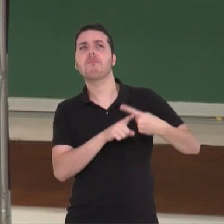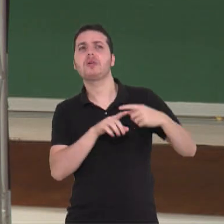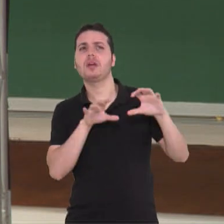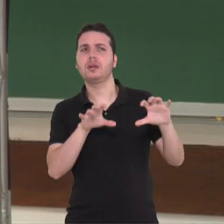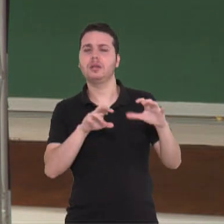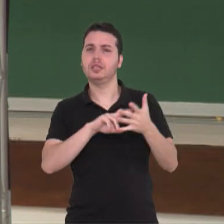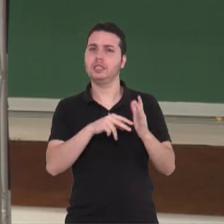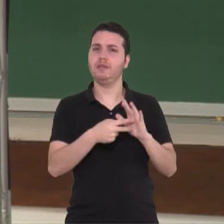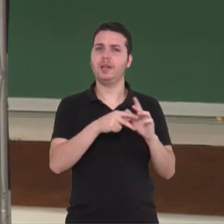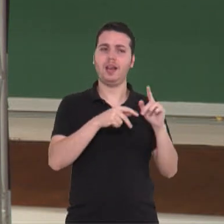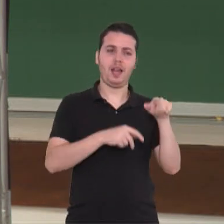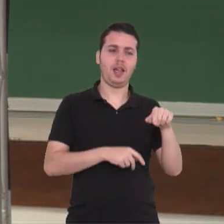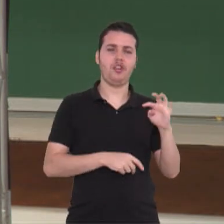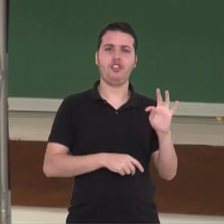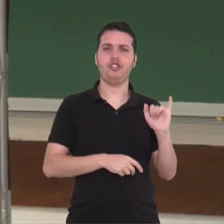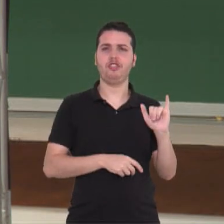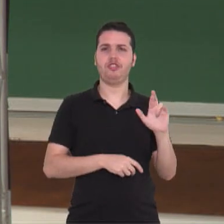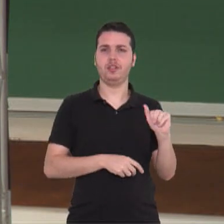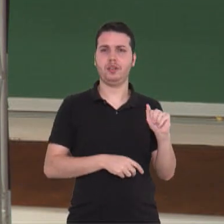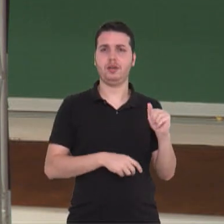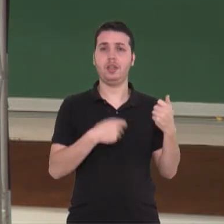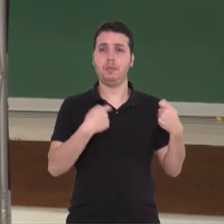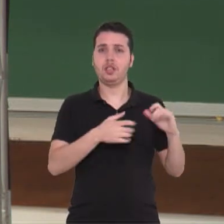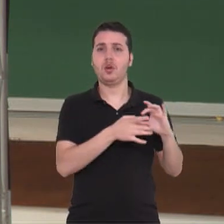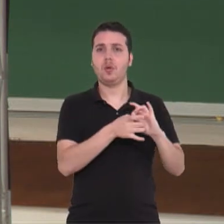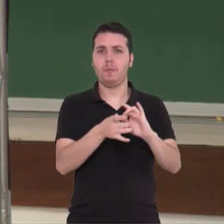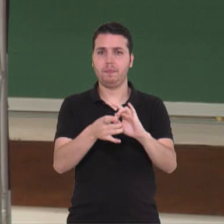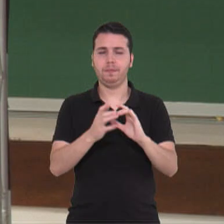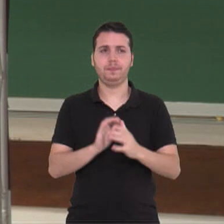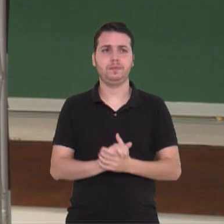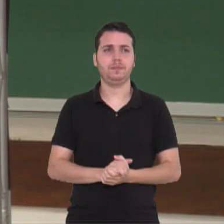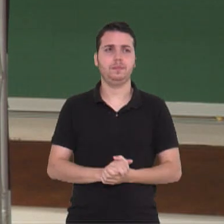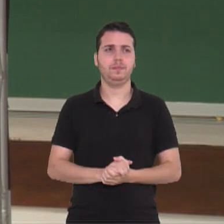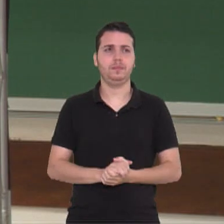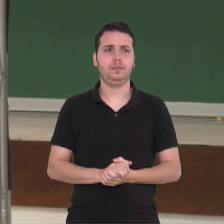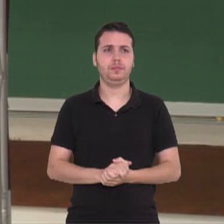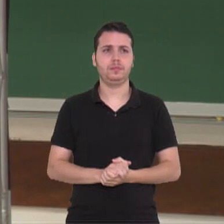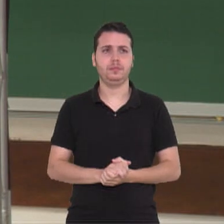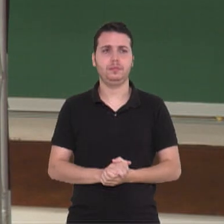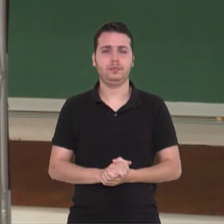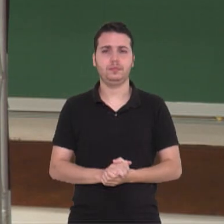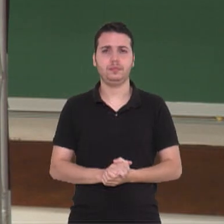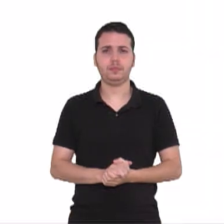Então, é uma tira e a tira precisa desse contexto.